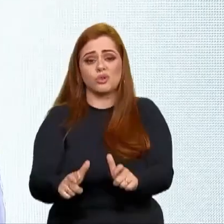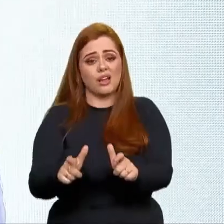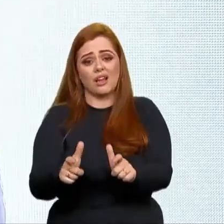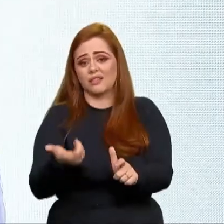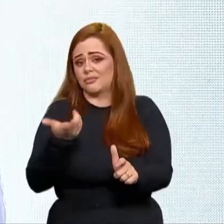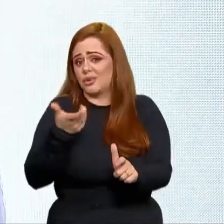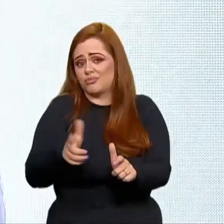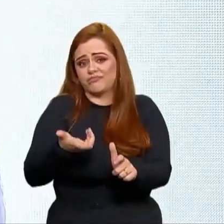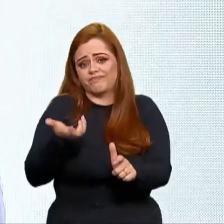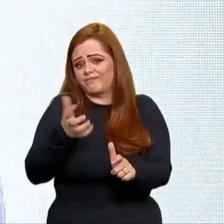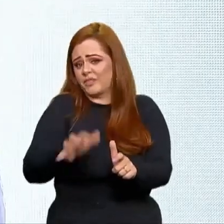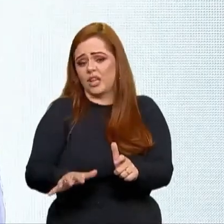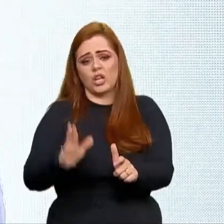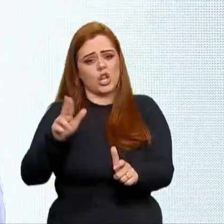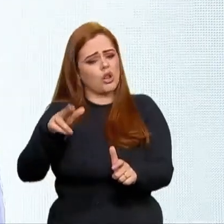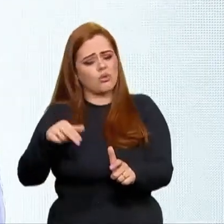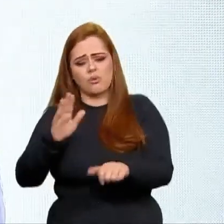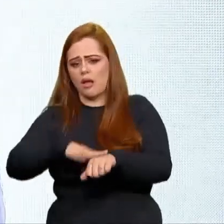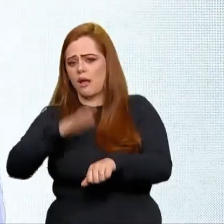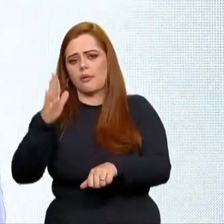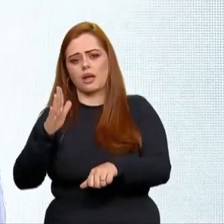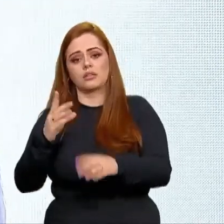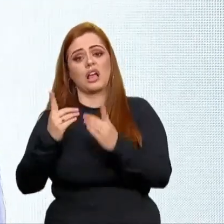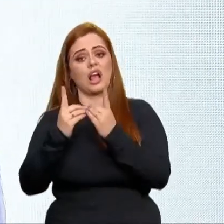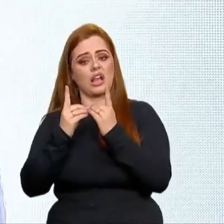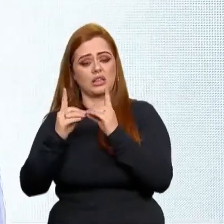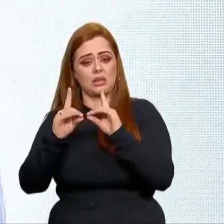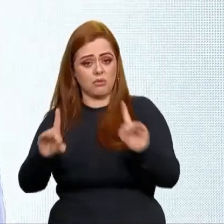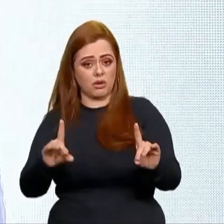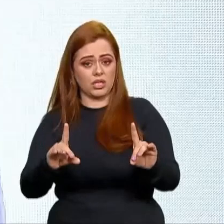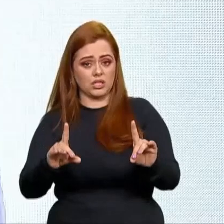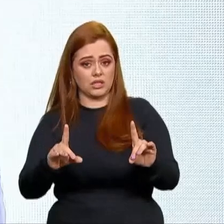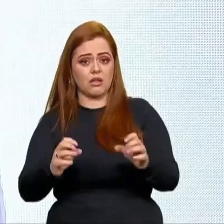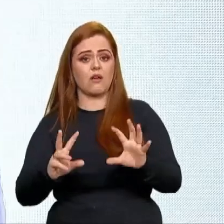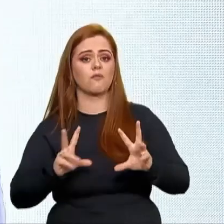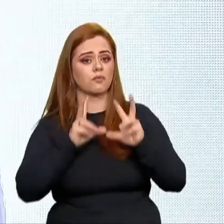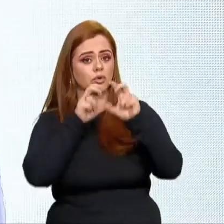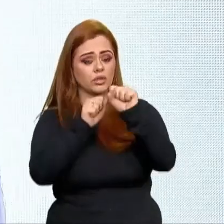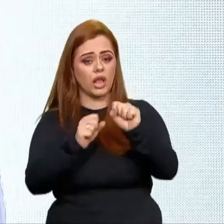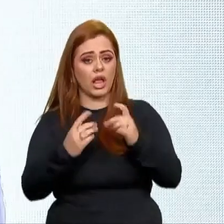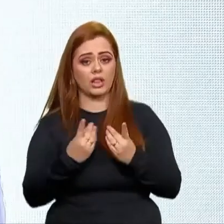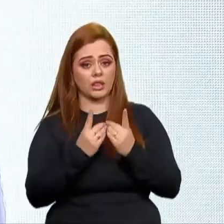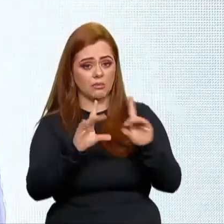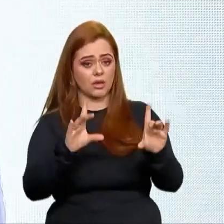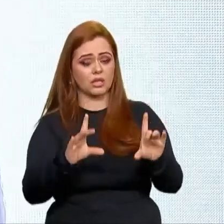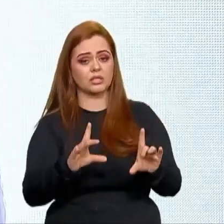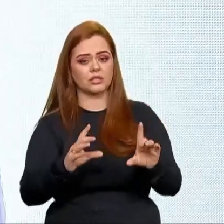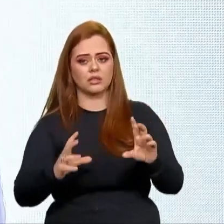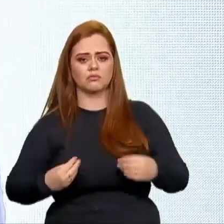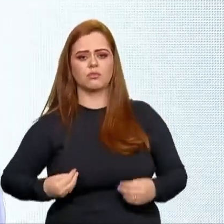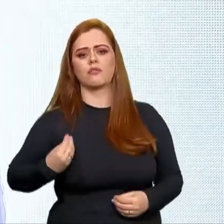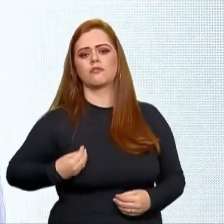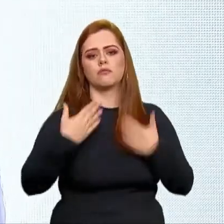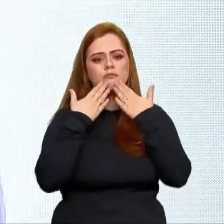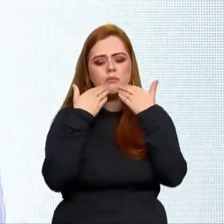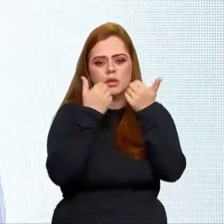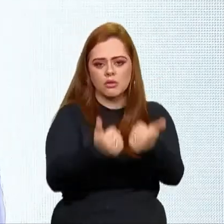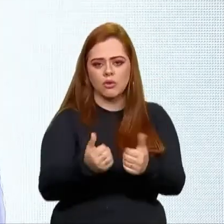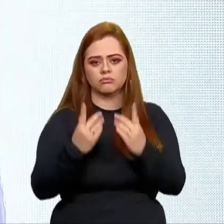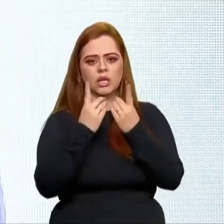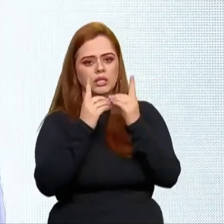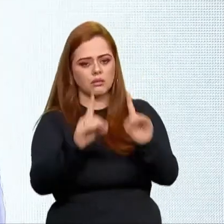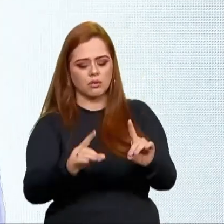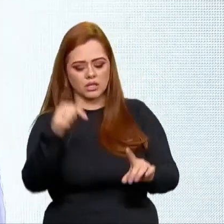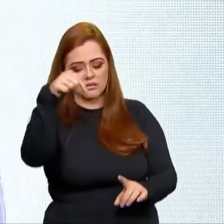mais voltaremos. A democracia saiu fortalecida, a democracia está mais viva do que nunca. A democracia se